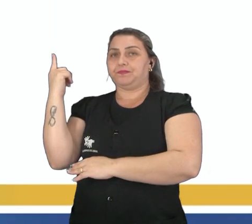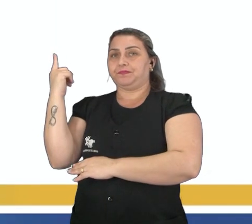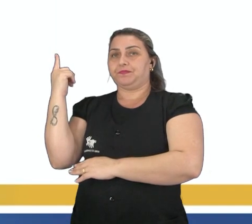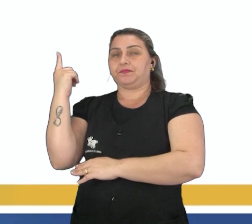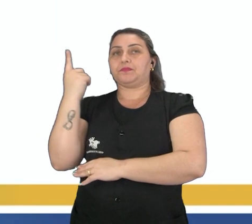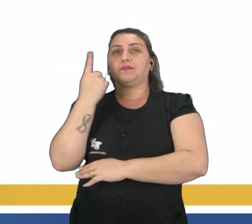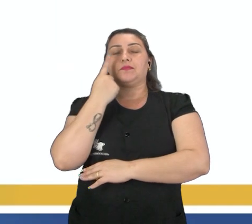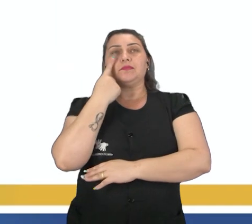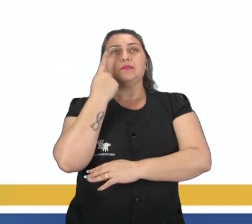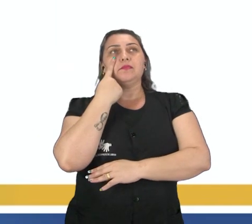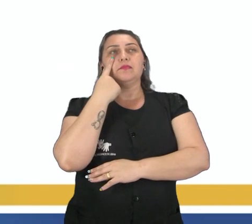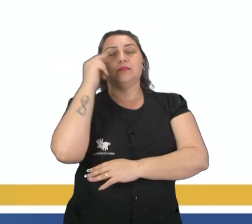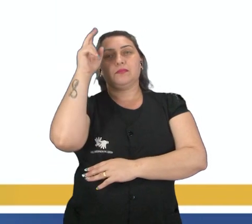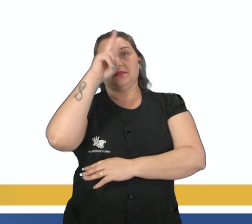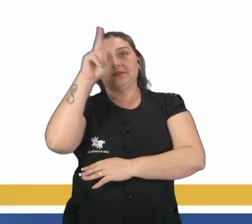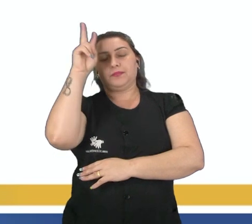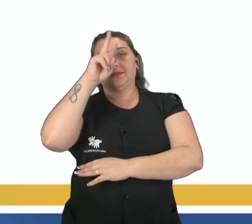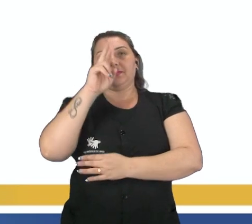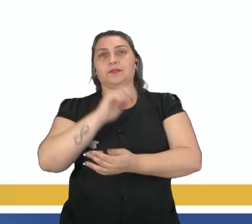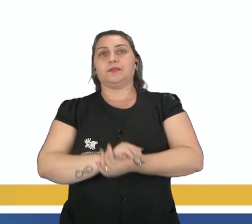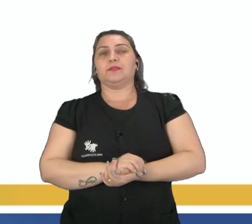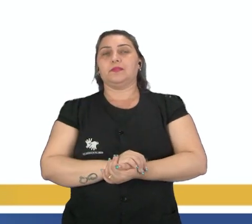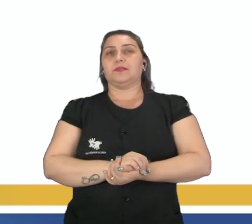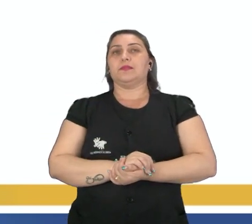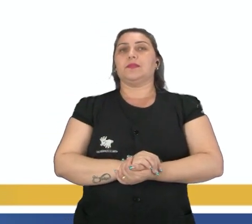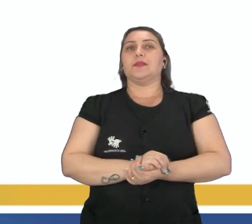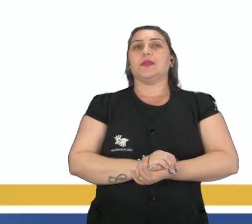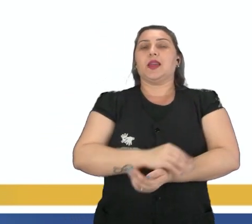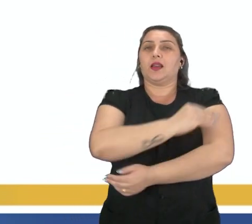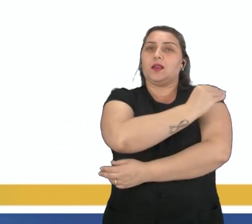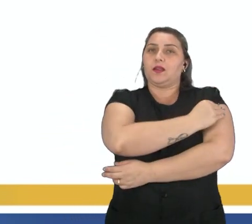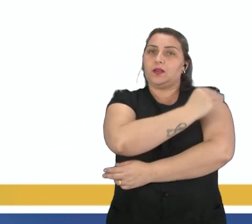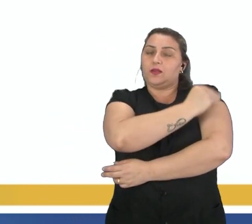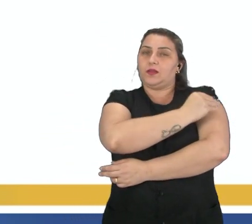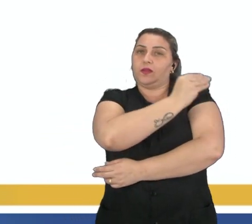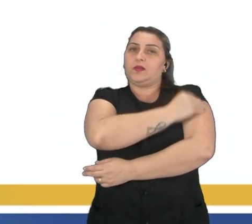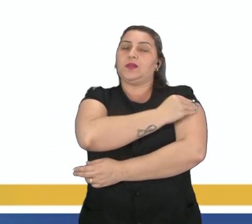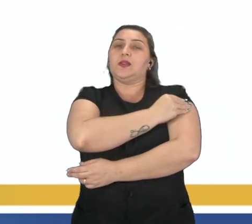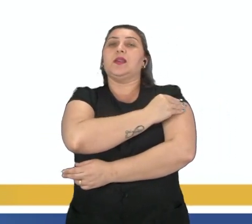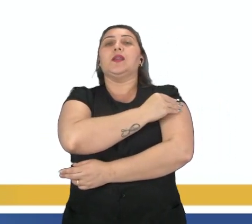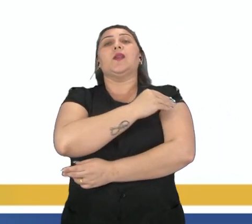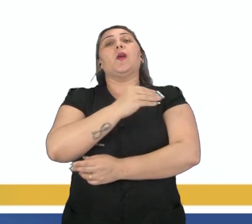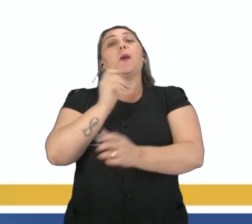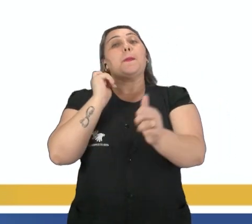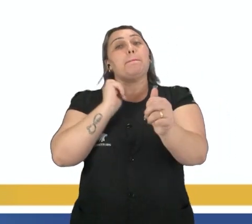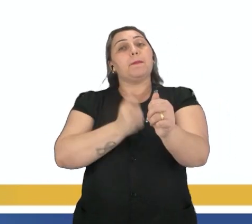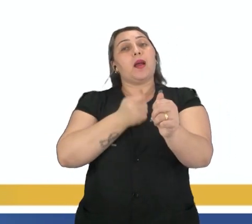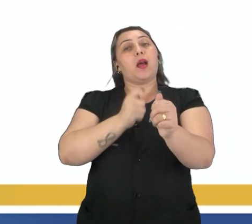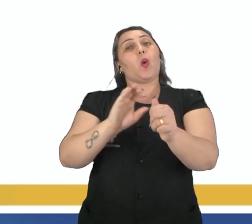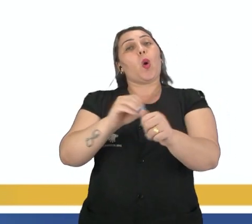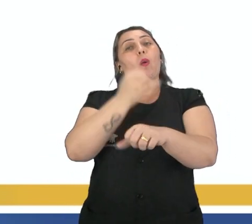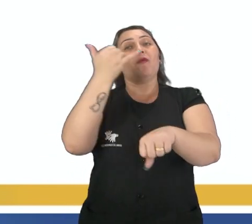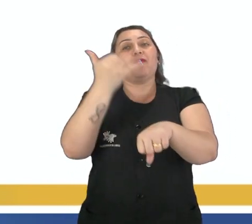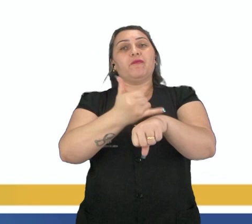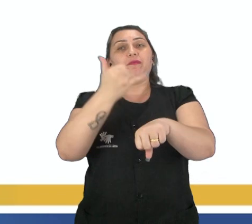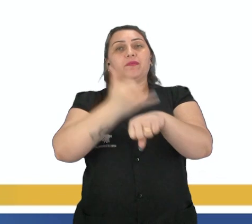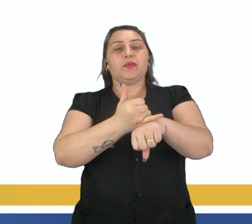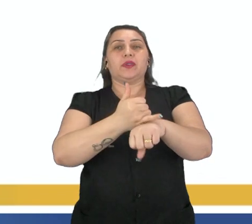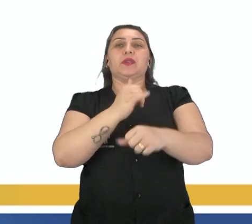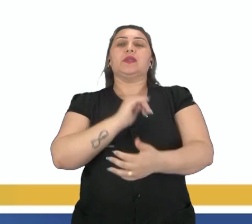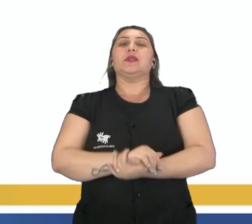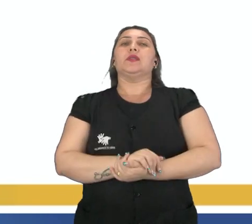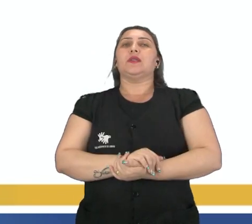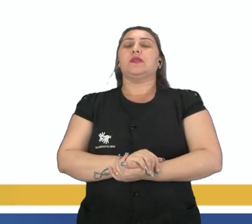vocês observam o seguinte, lembra lá da pegadinha, né? 1 quilo de algodão e 1 quilo de prego, 1 quilo de ferro. Nesse caso, ó,